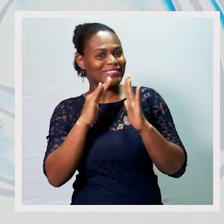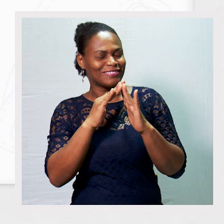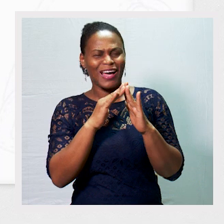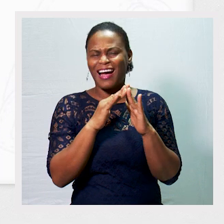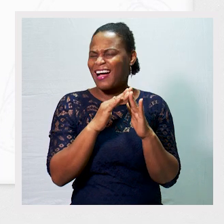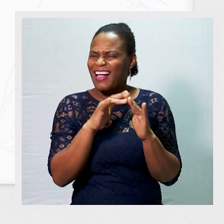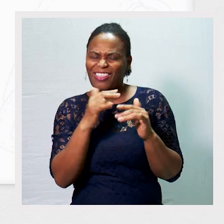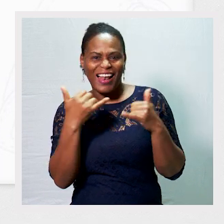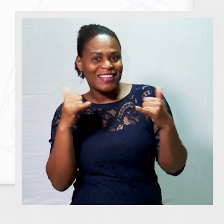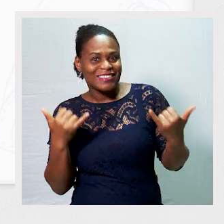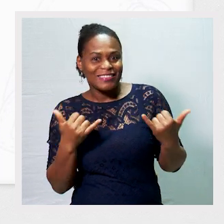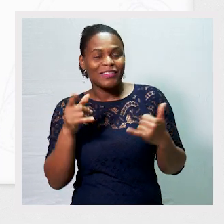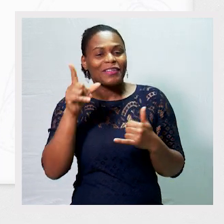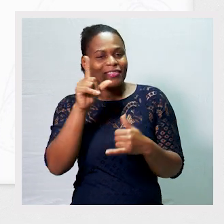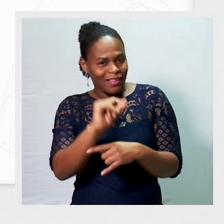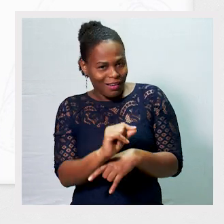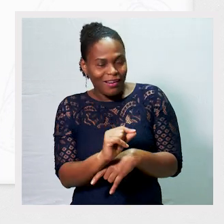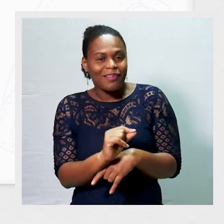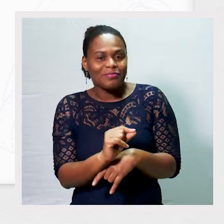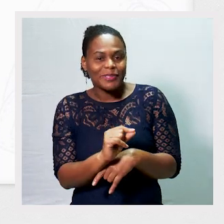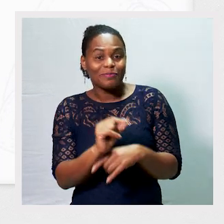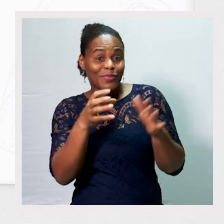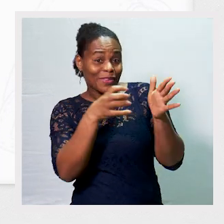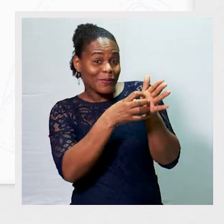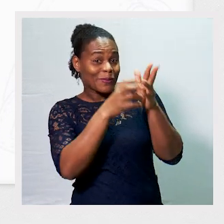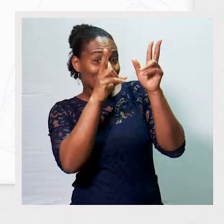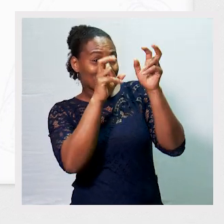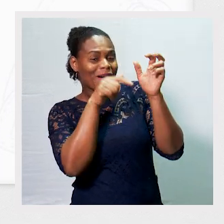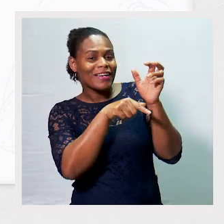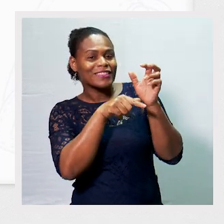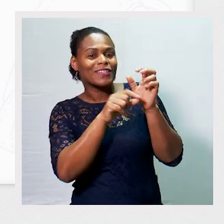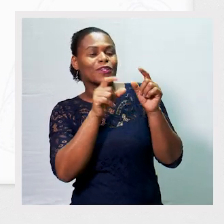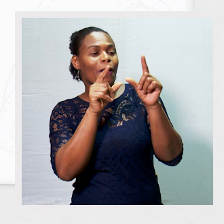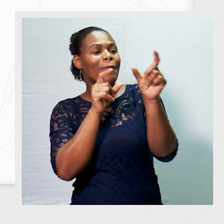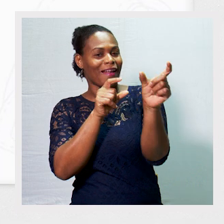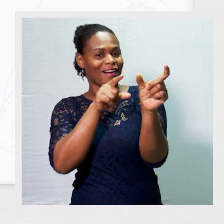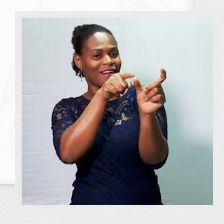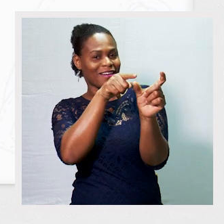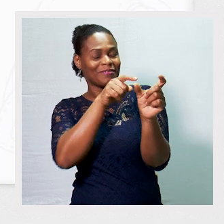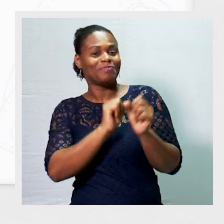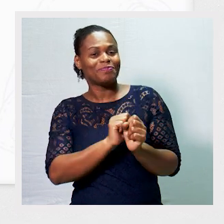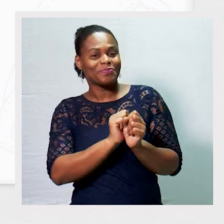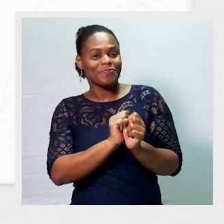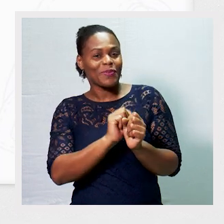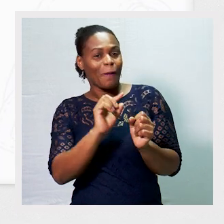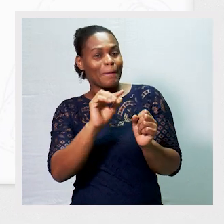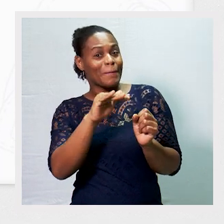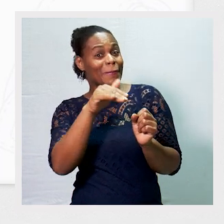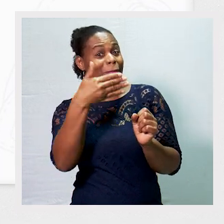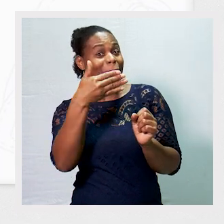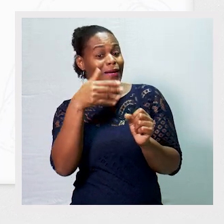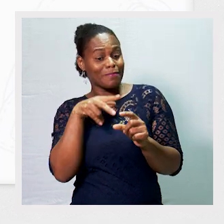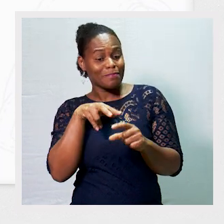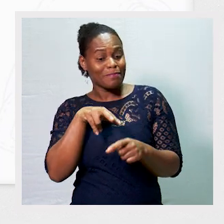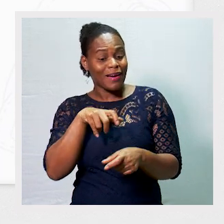casa. E, exatamente, o título para esta imagem é este: Os